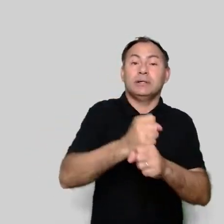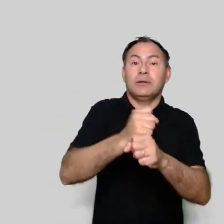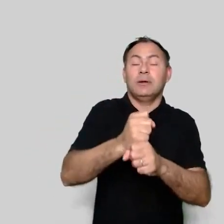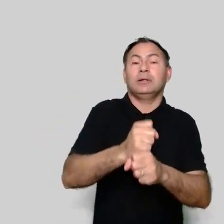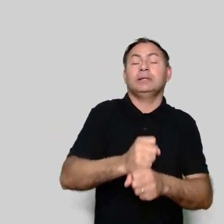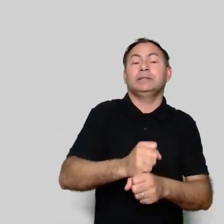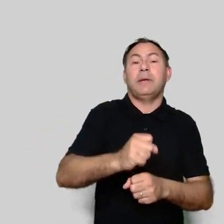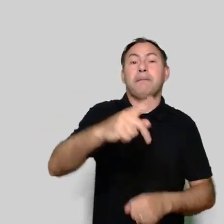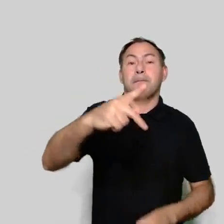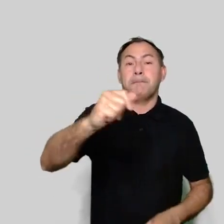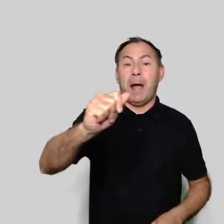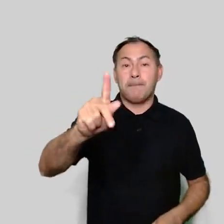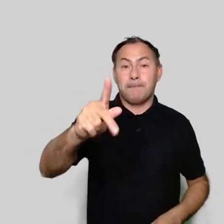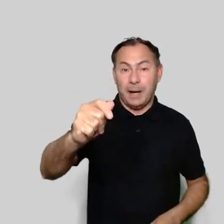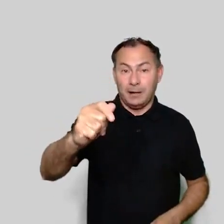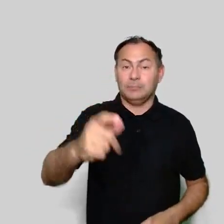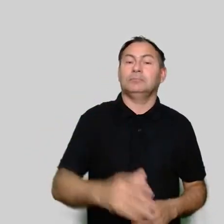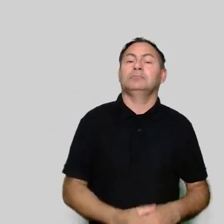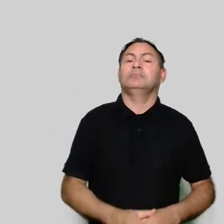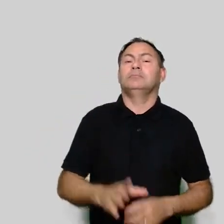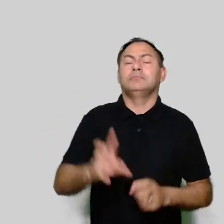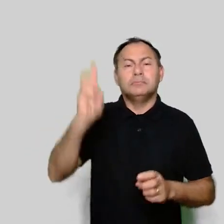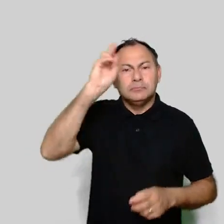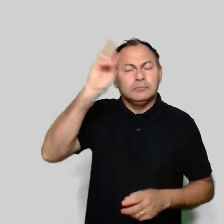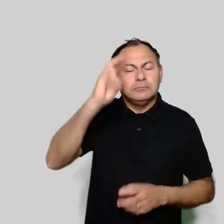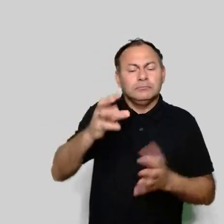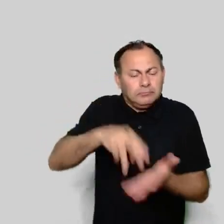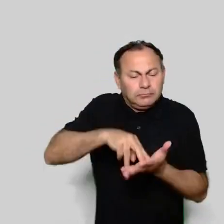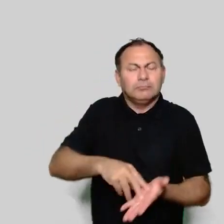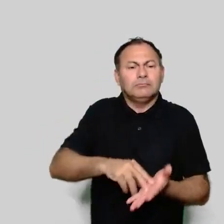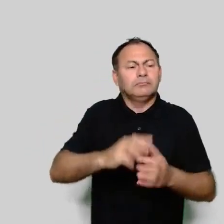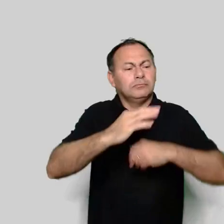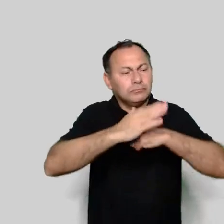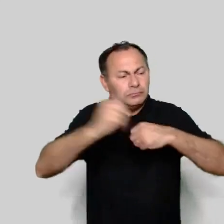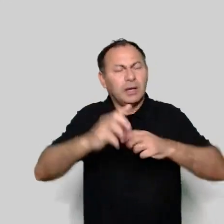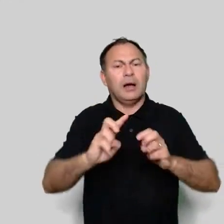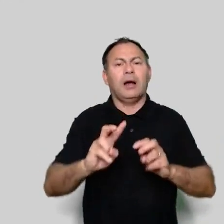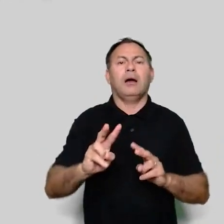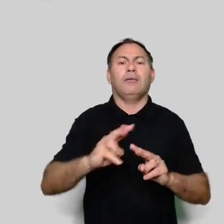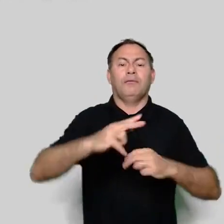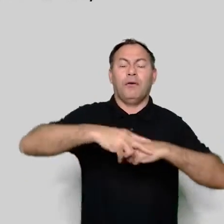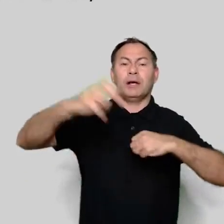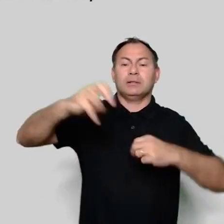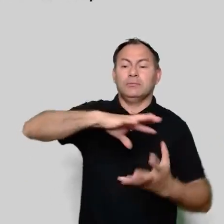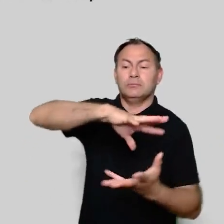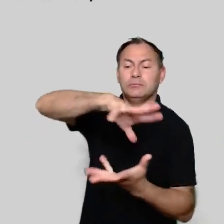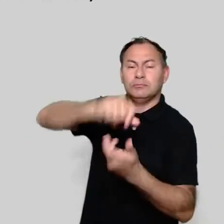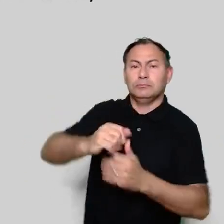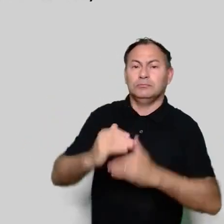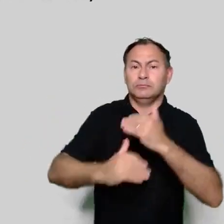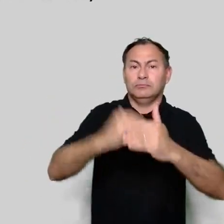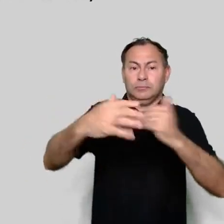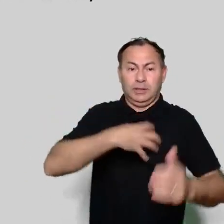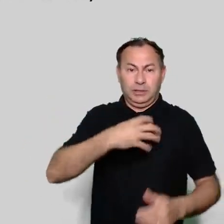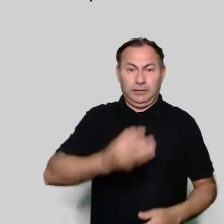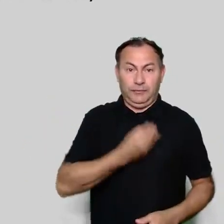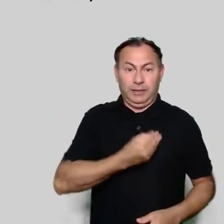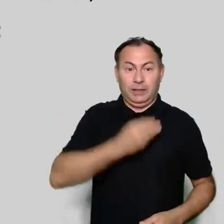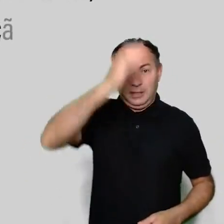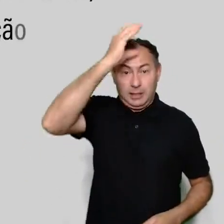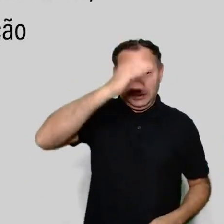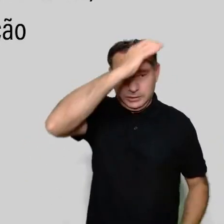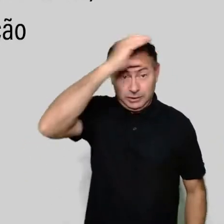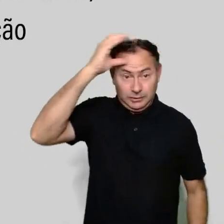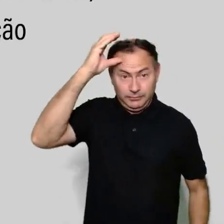anos de pontificado, recordando com vigor a vocação universal ao elevado padrão de